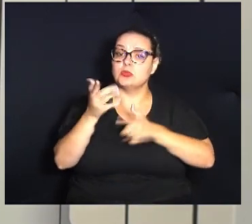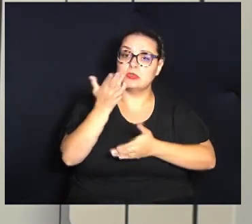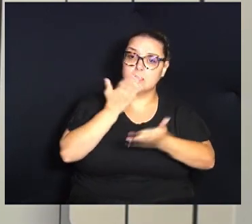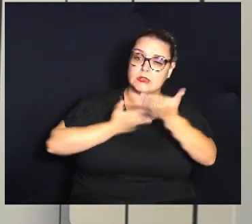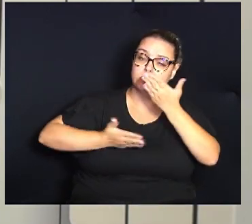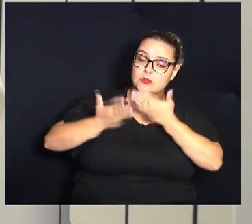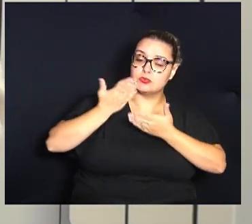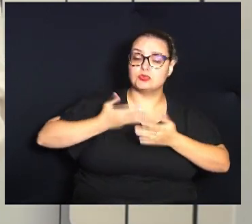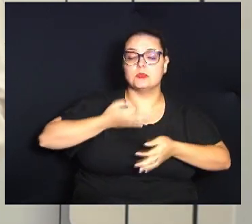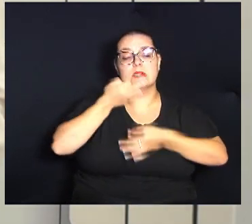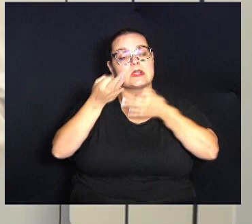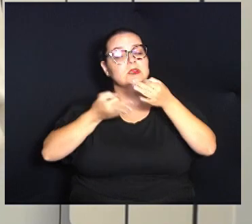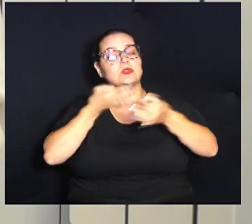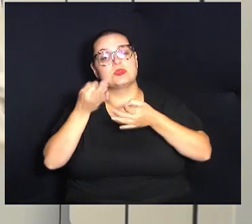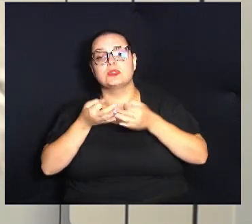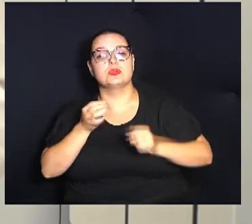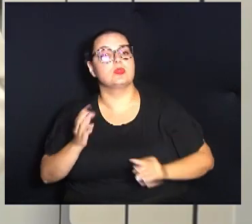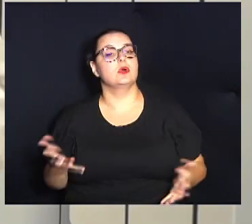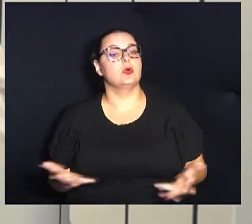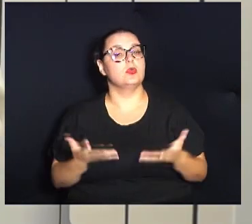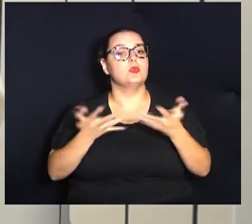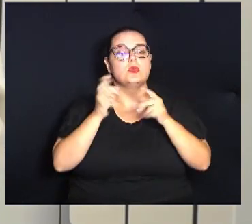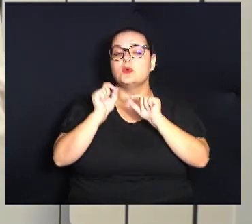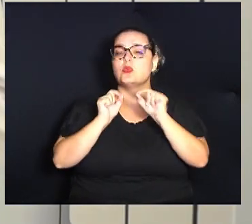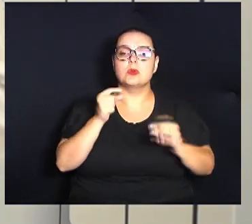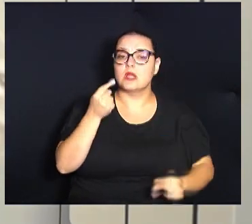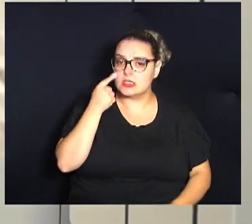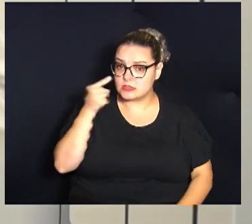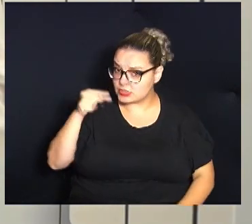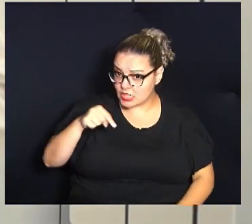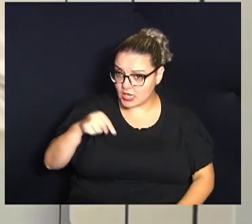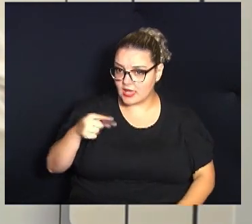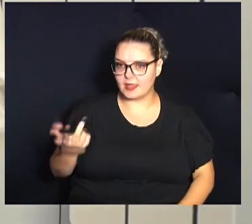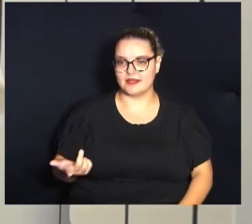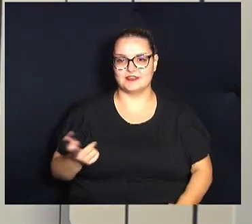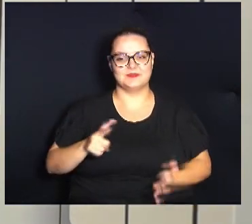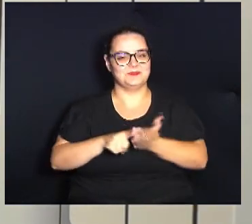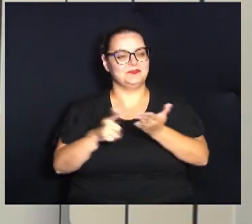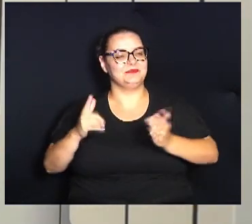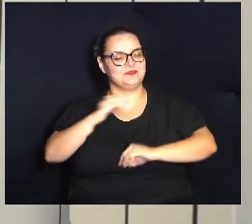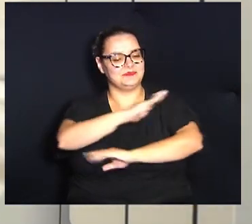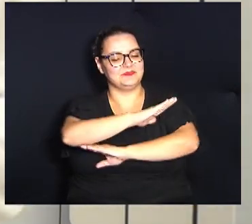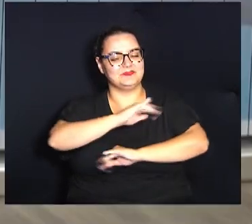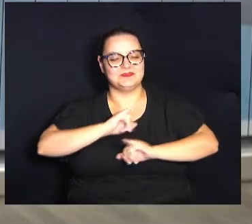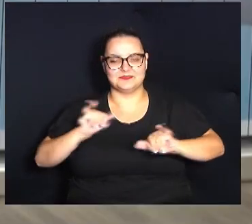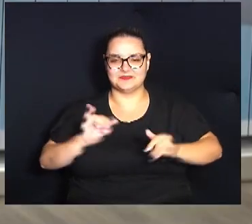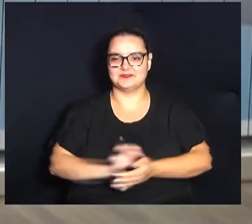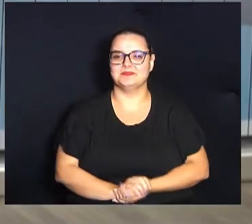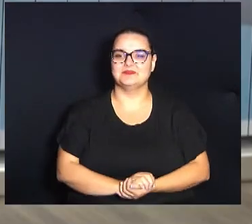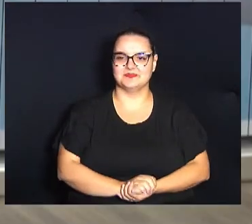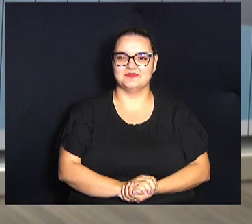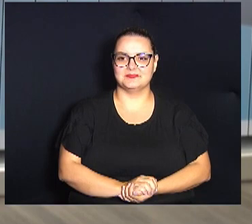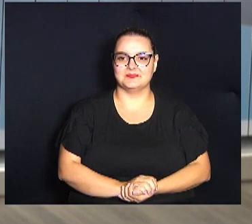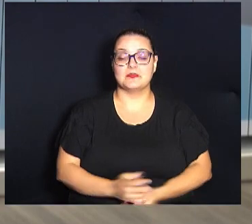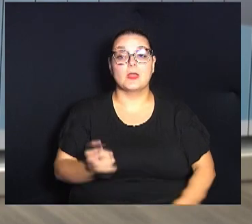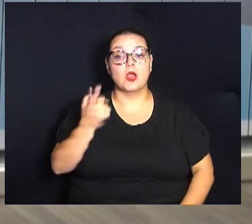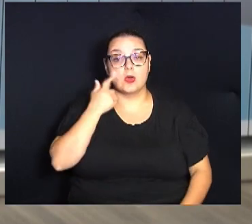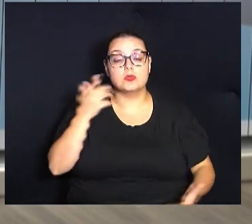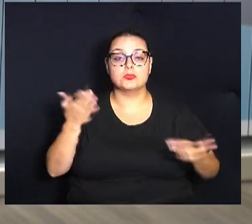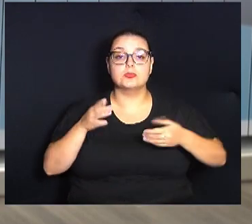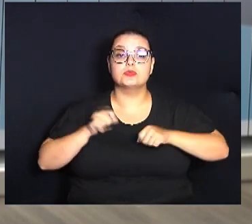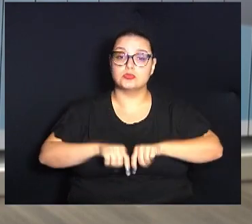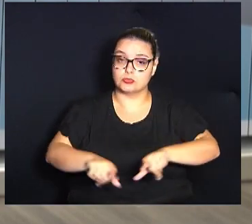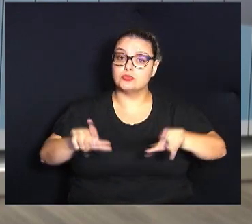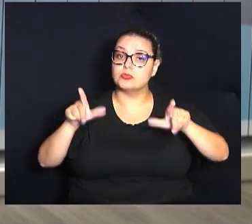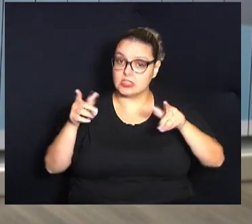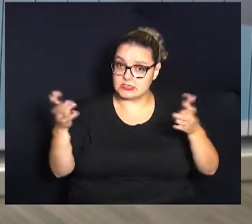seu elogio, uma crítica construtiva, o que você quer assistir aqui no nosso telejornal. Confira a partir de